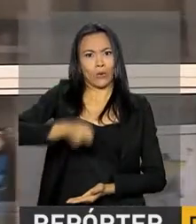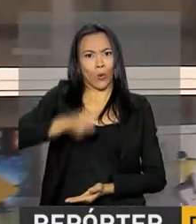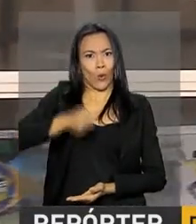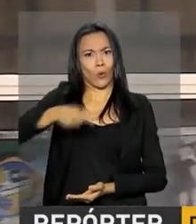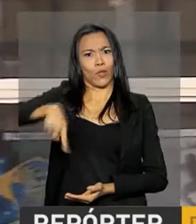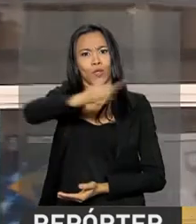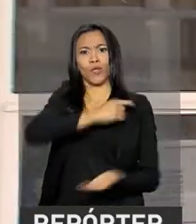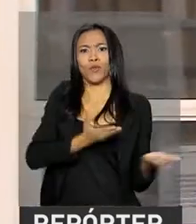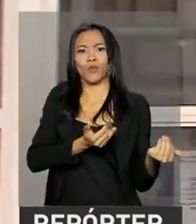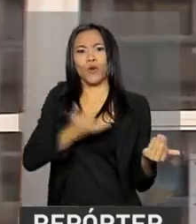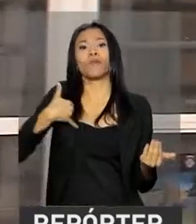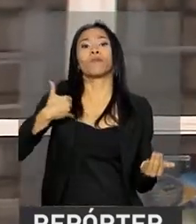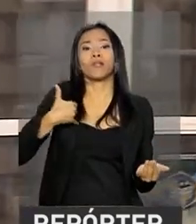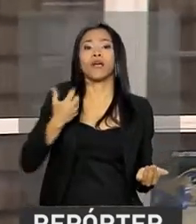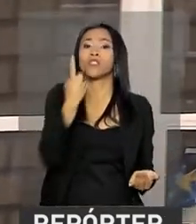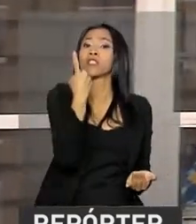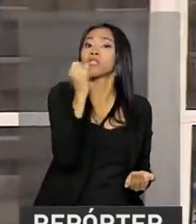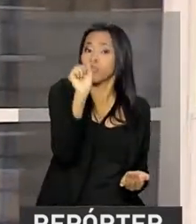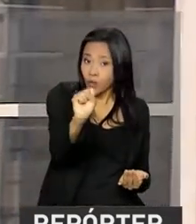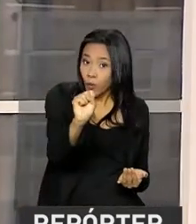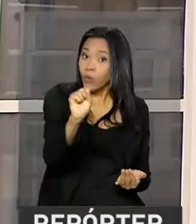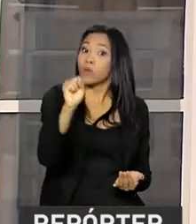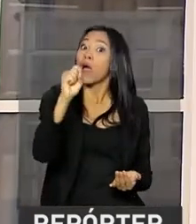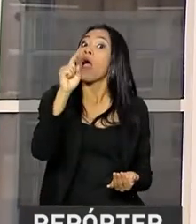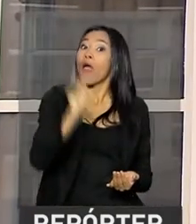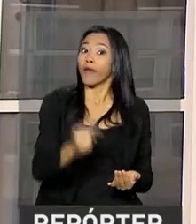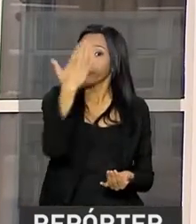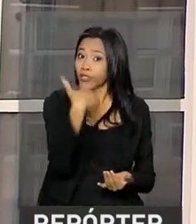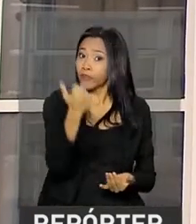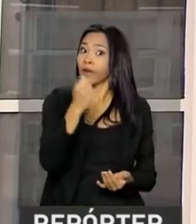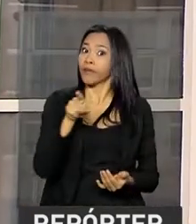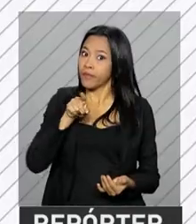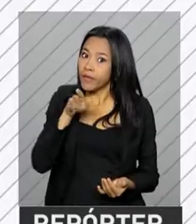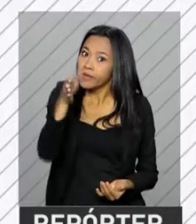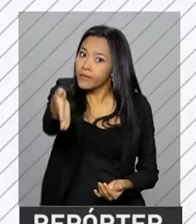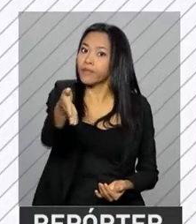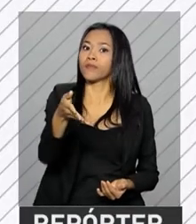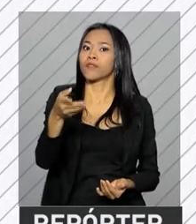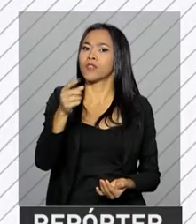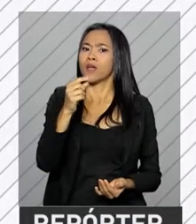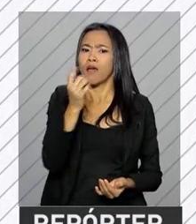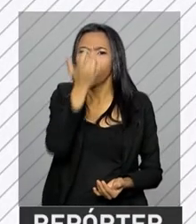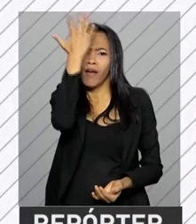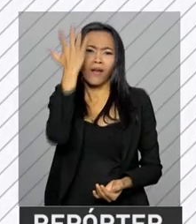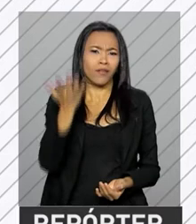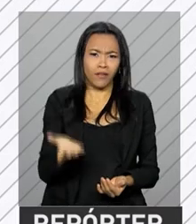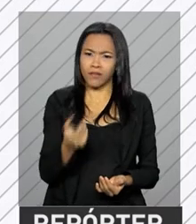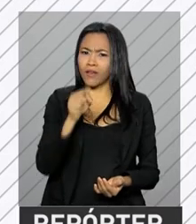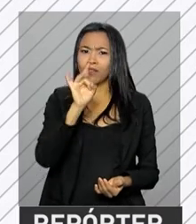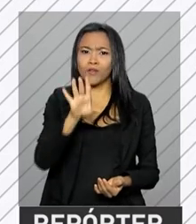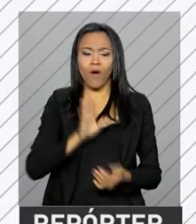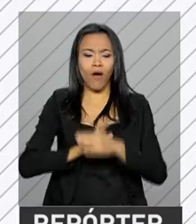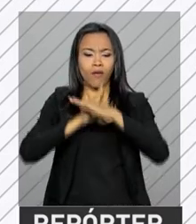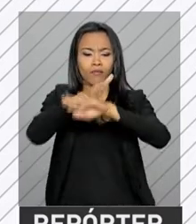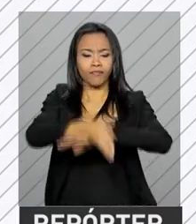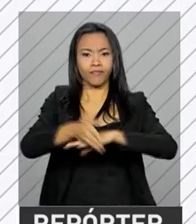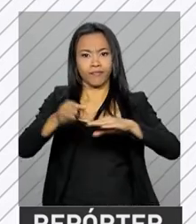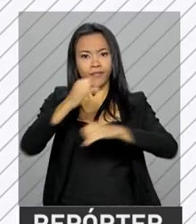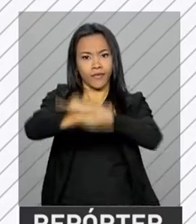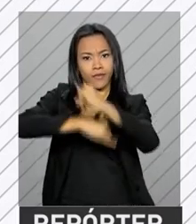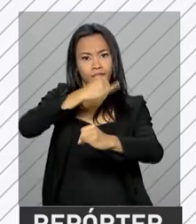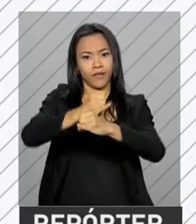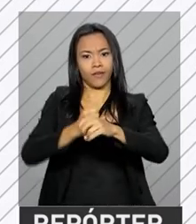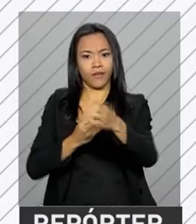que o jovem que completa 18 anos é convocado a fazer e está a um clique todo o processo de registro e dispensa